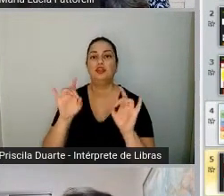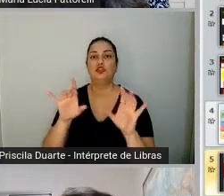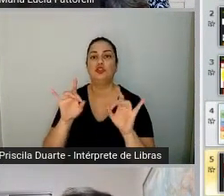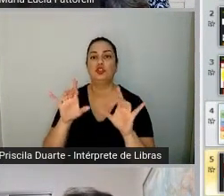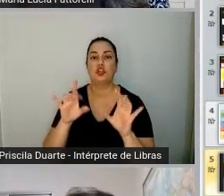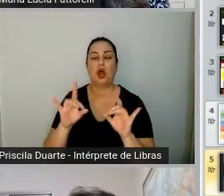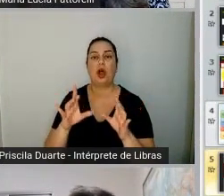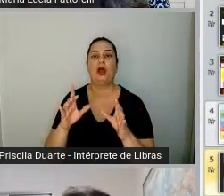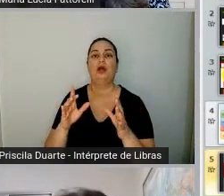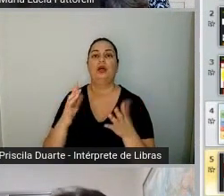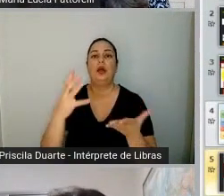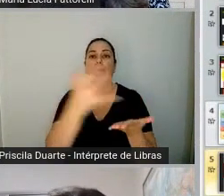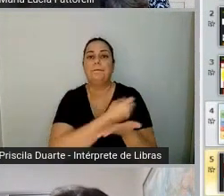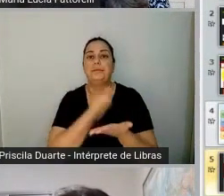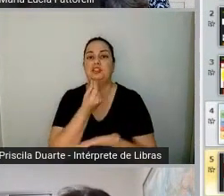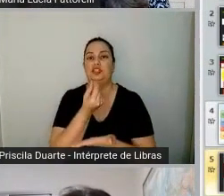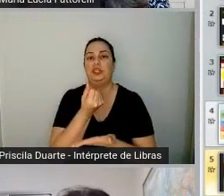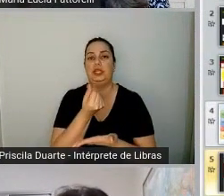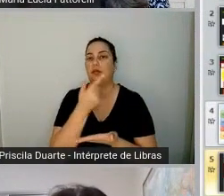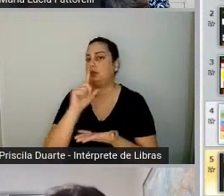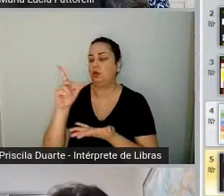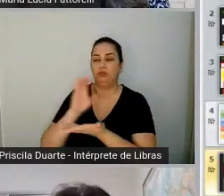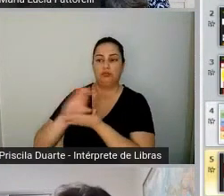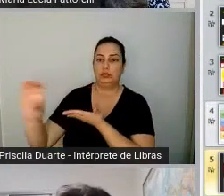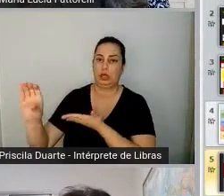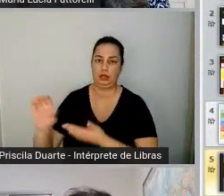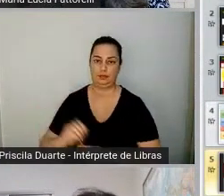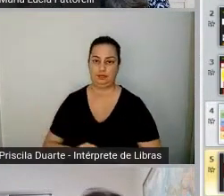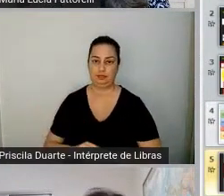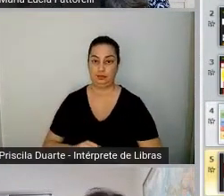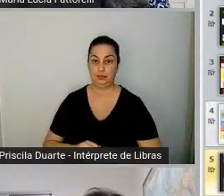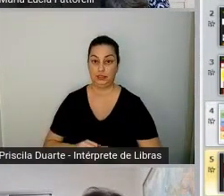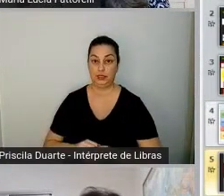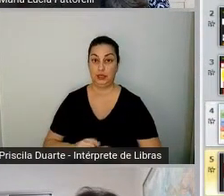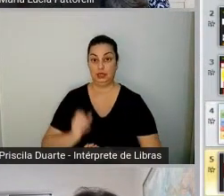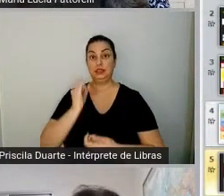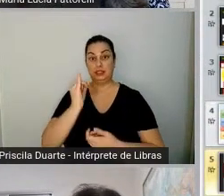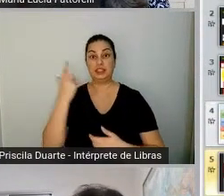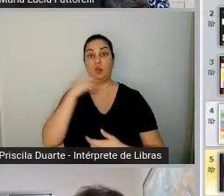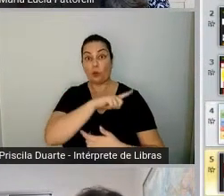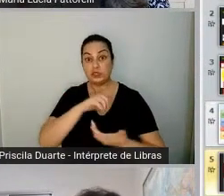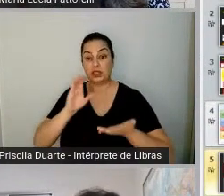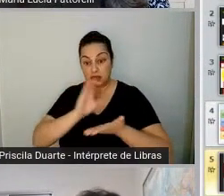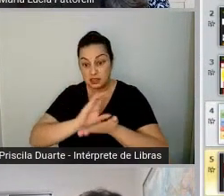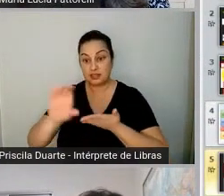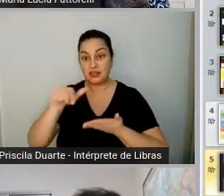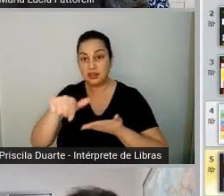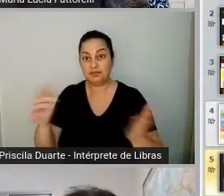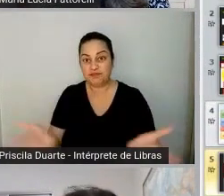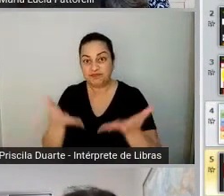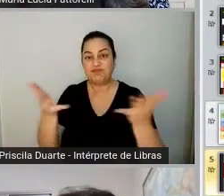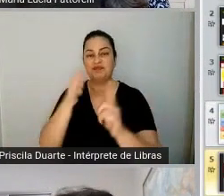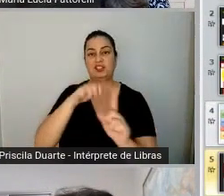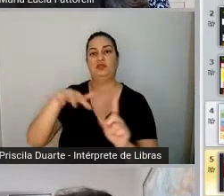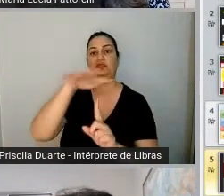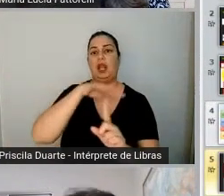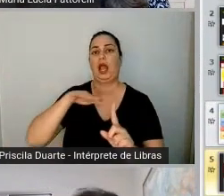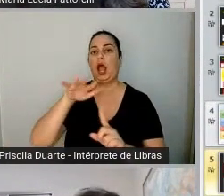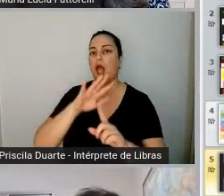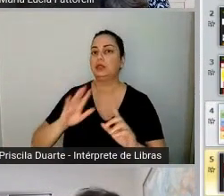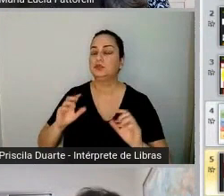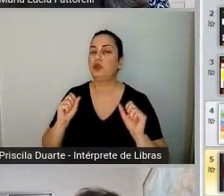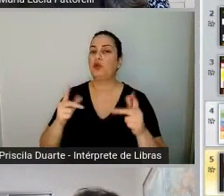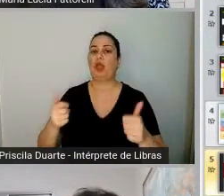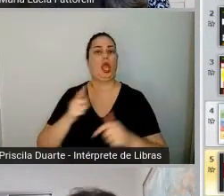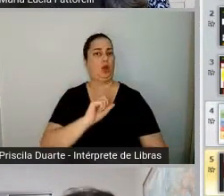gente colocar isso. Quem dera se estivesse colocando. Nós até não tem, eu não tenho restrição quanto a você